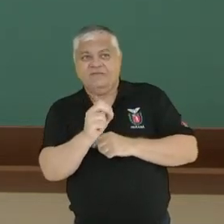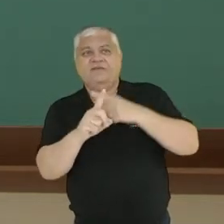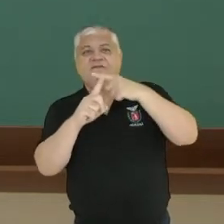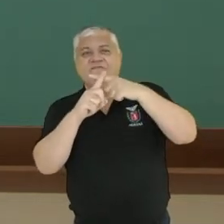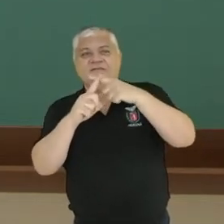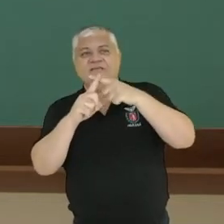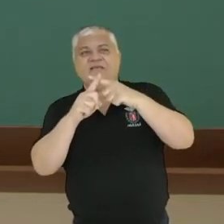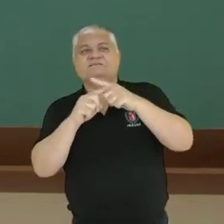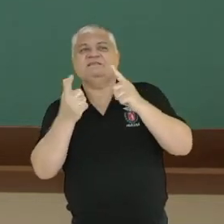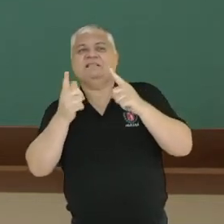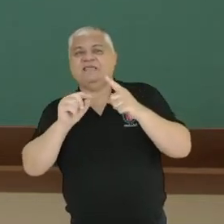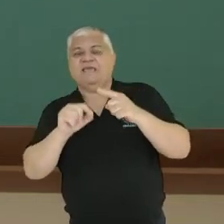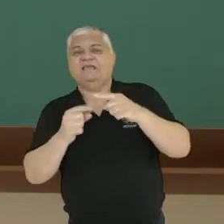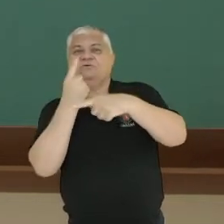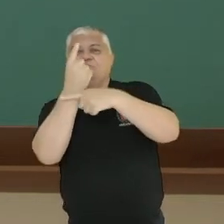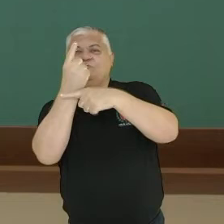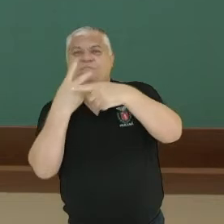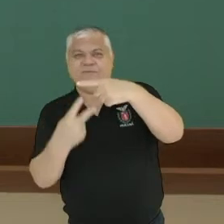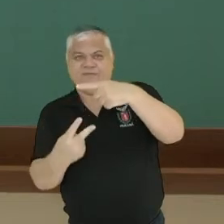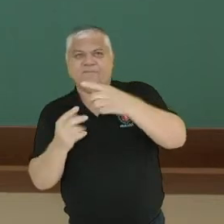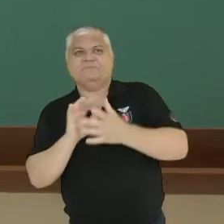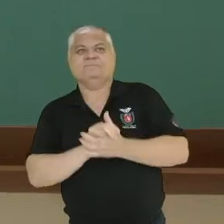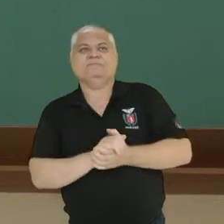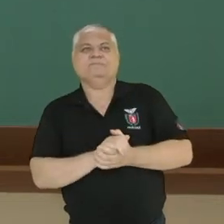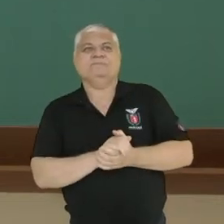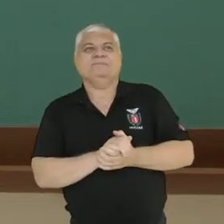vezes log de 10 na 1 sobre P.